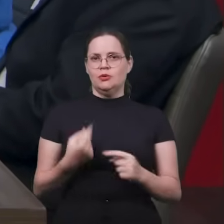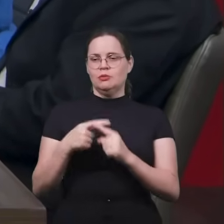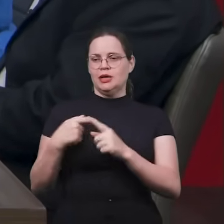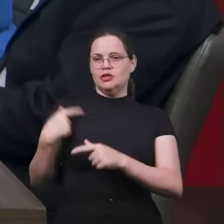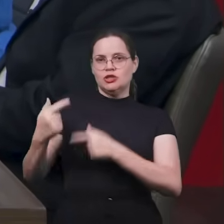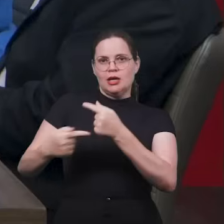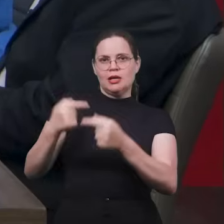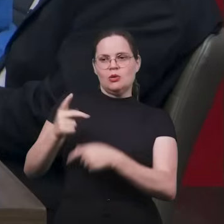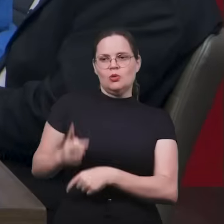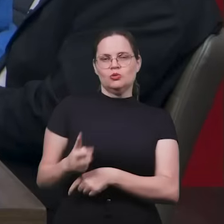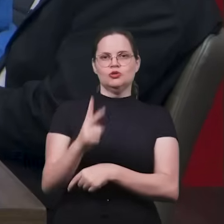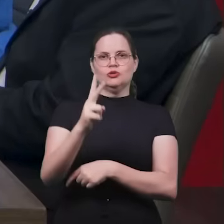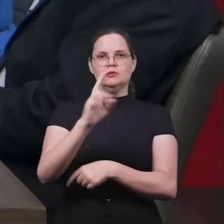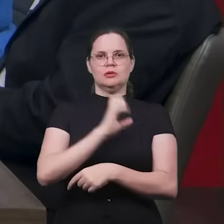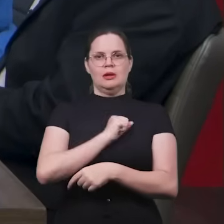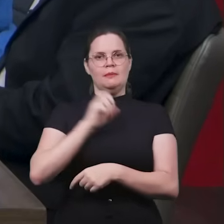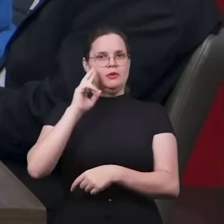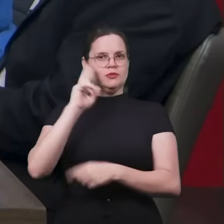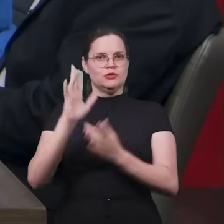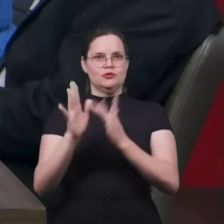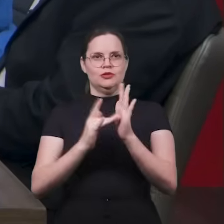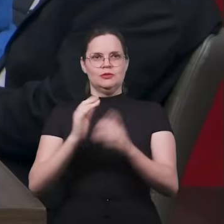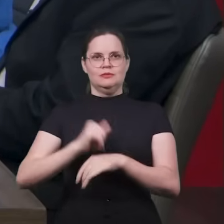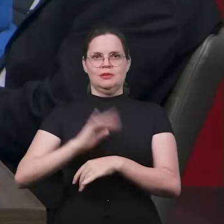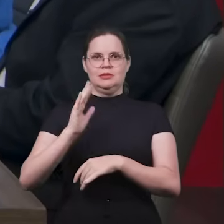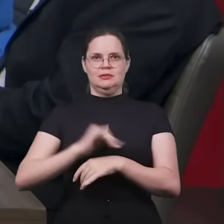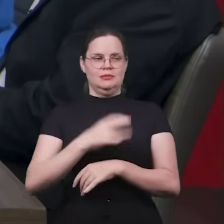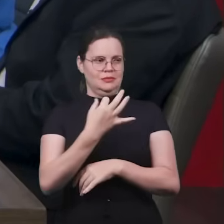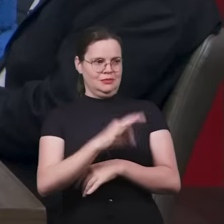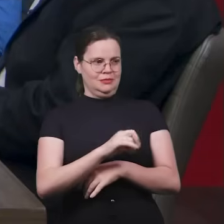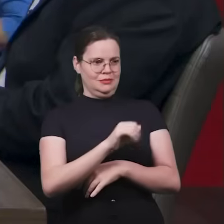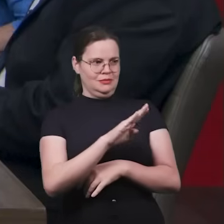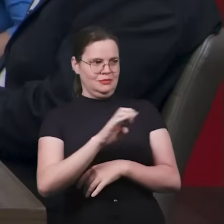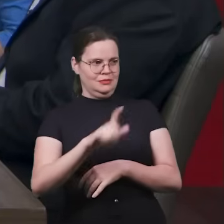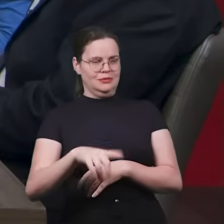gerações permaneçam amando mais ao Senhor, né, Isabel?